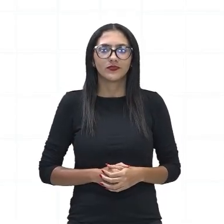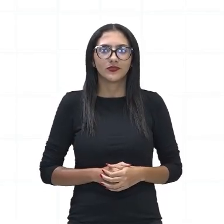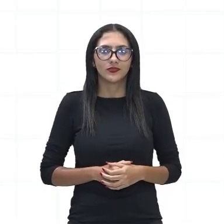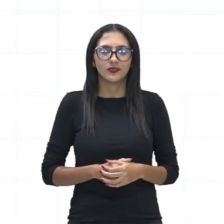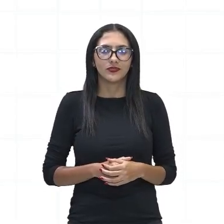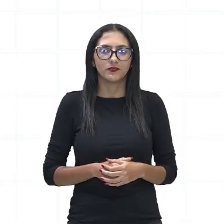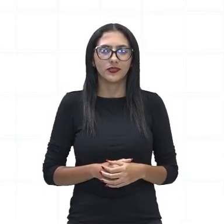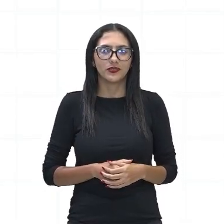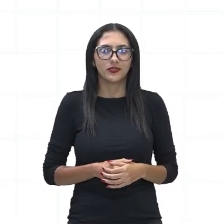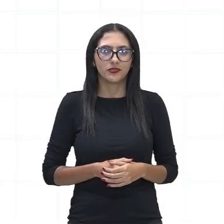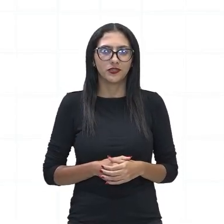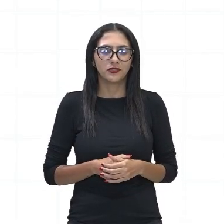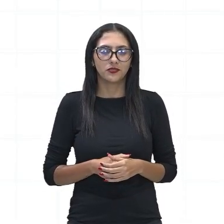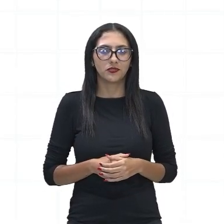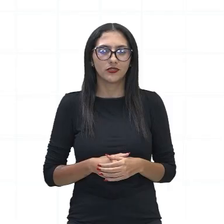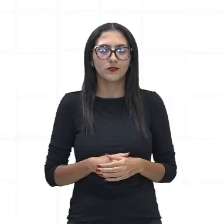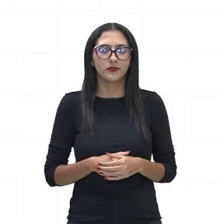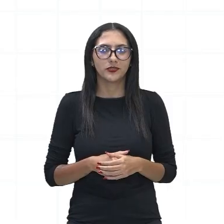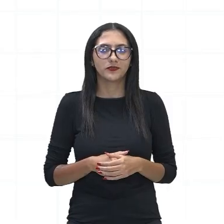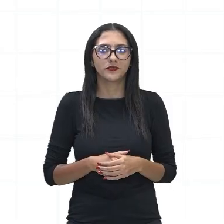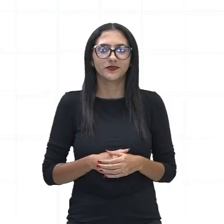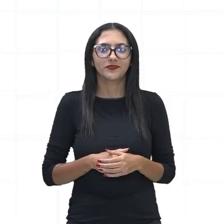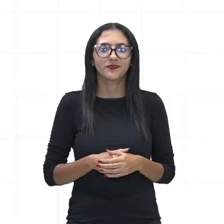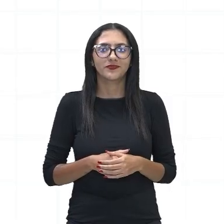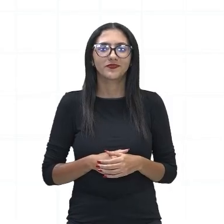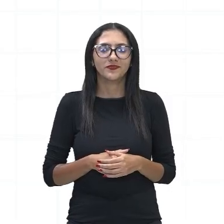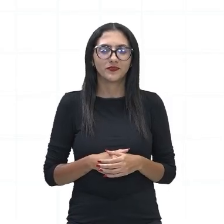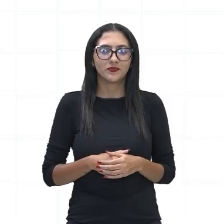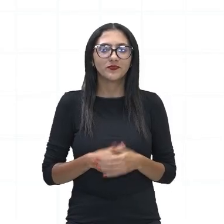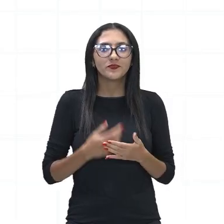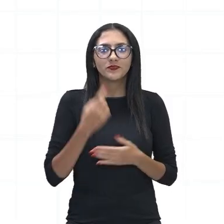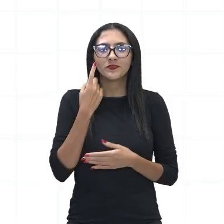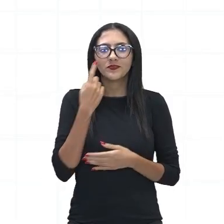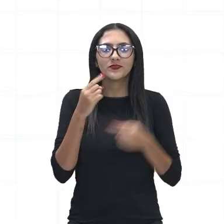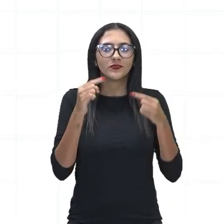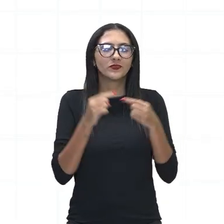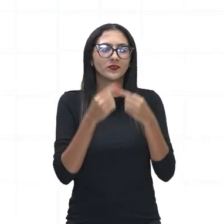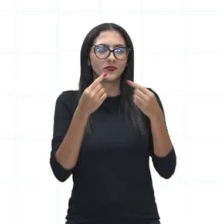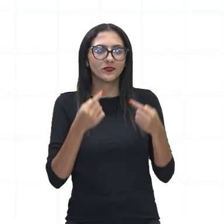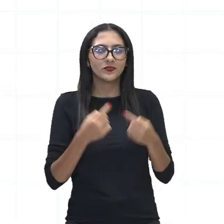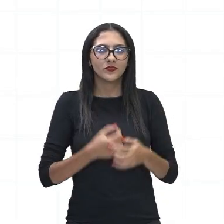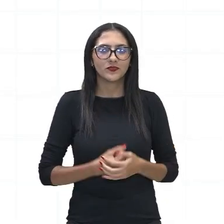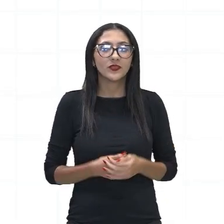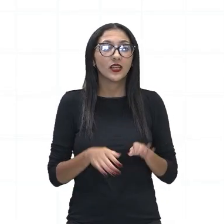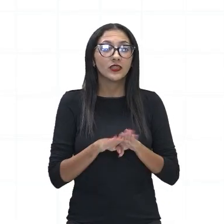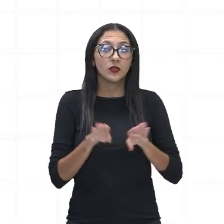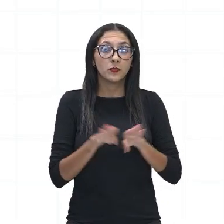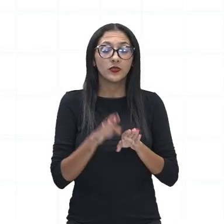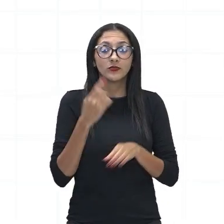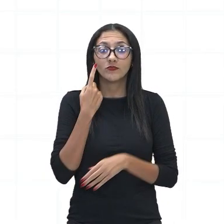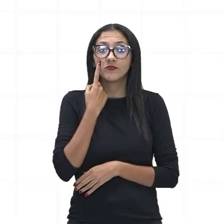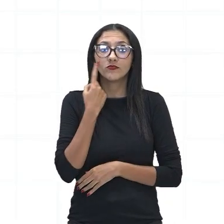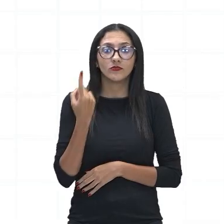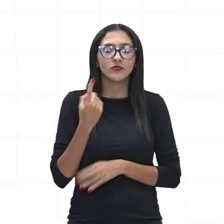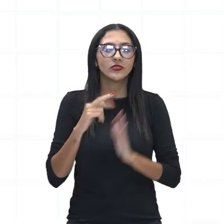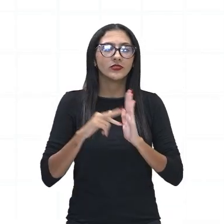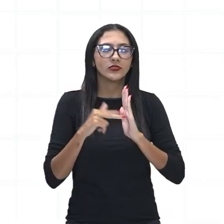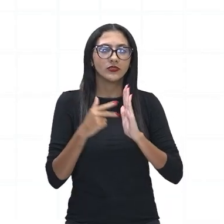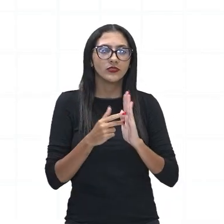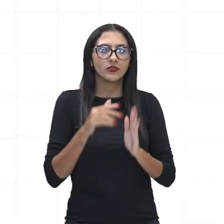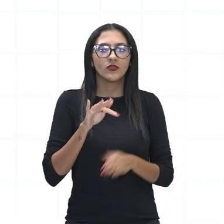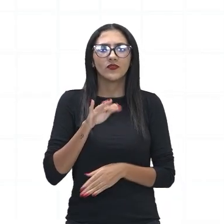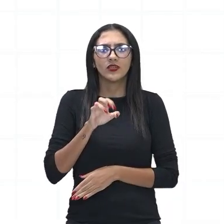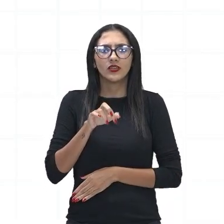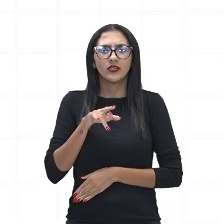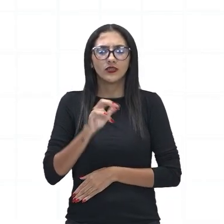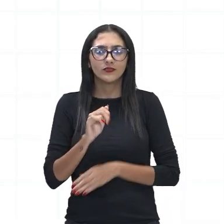como uncountable nouns. Então, finalizando a nossa lista ali, nós temos fear também ainda, né? Como